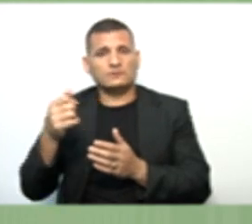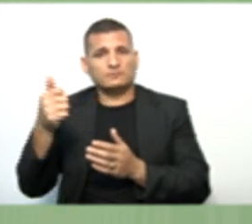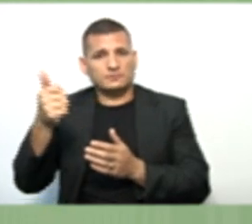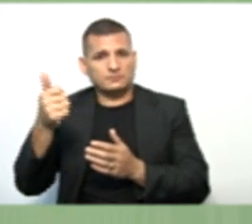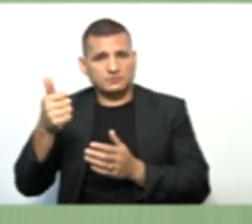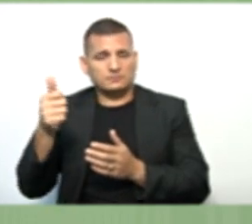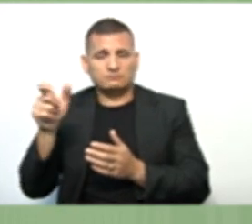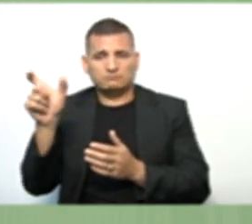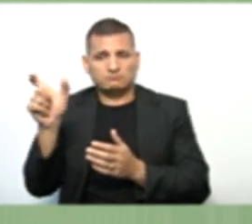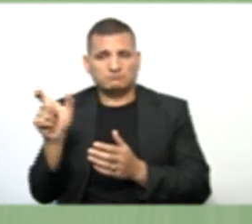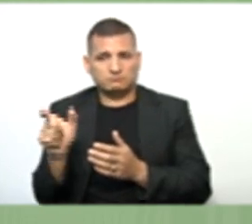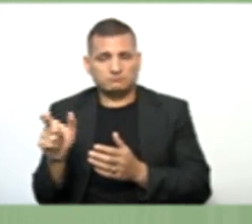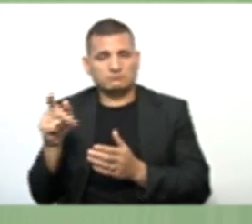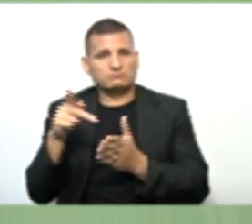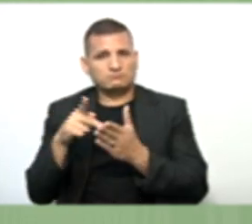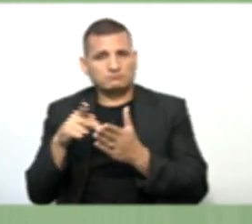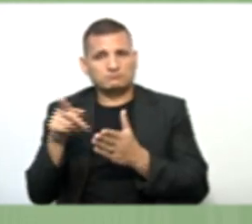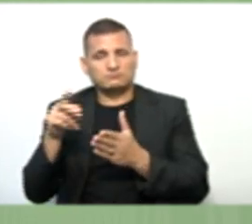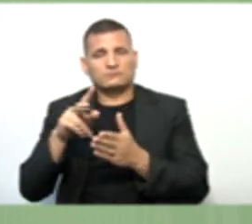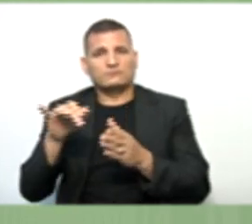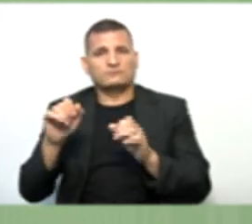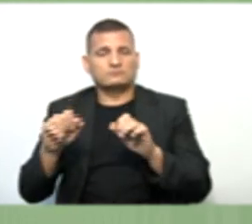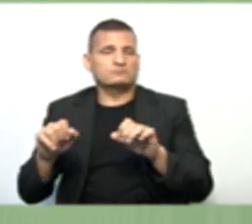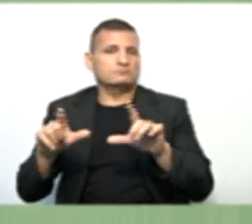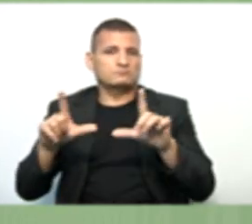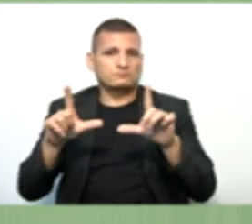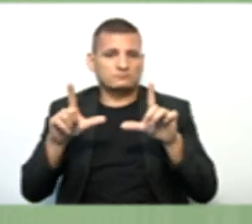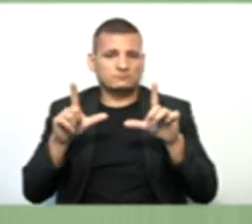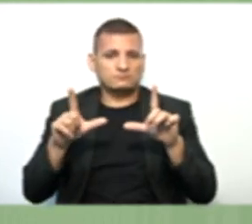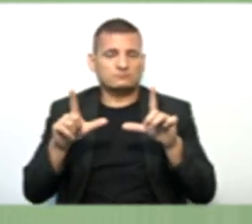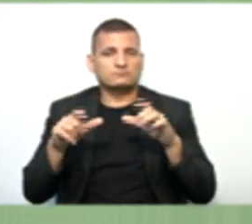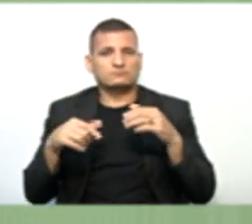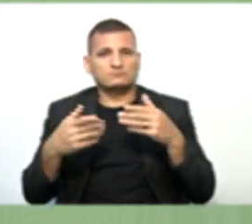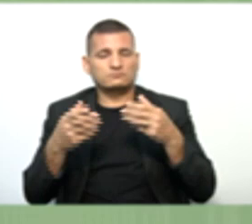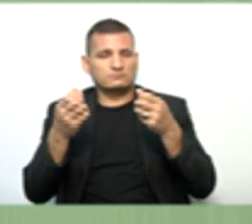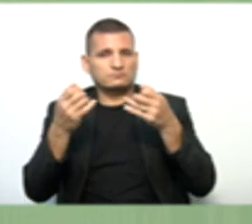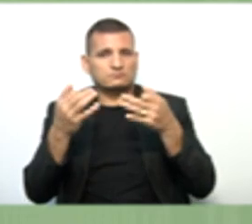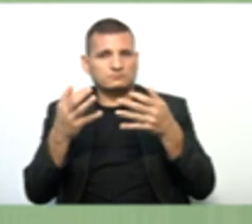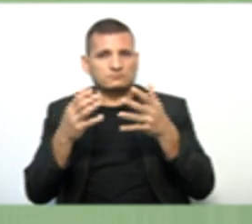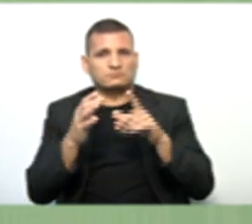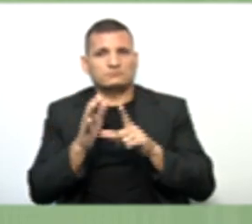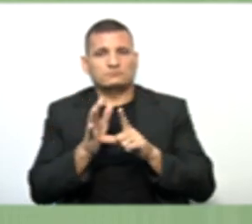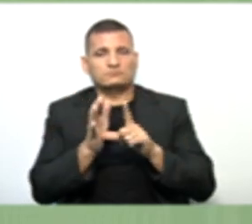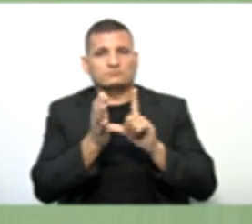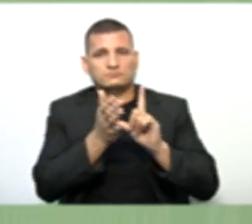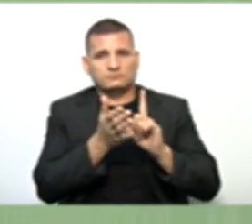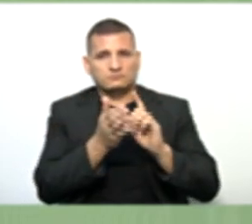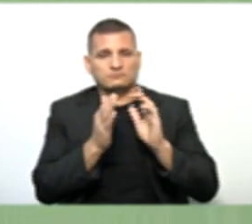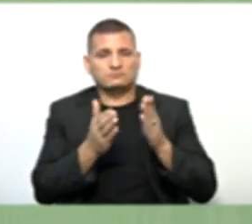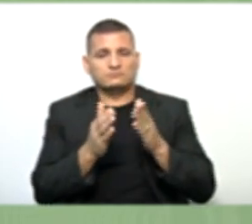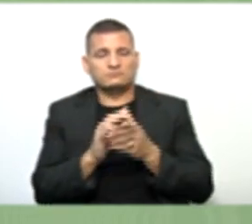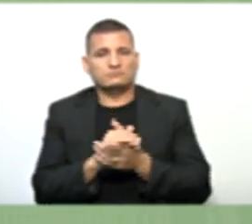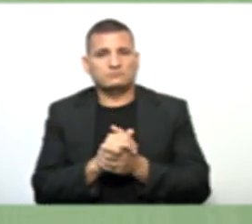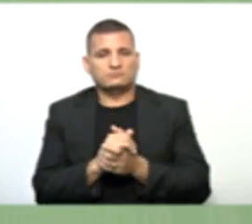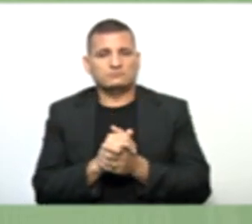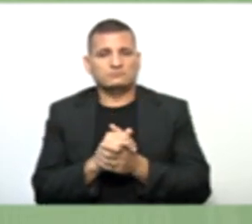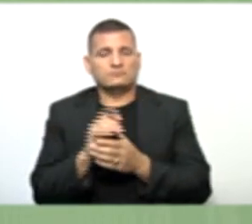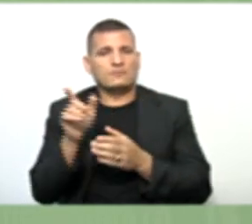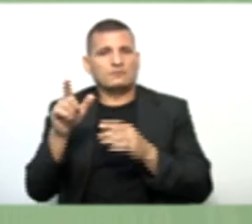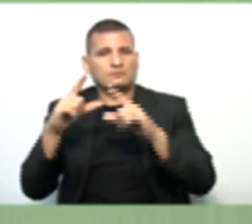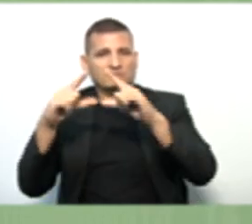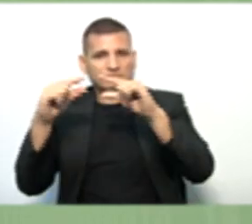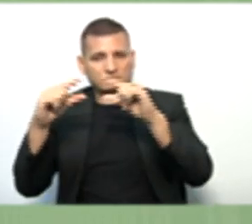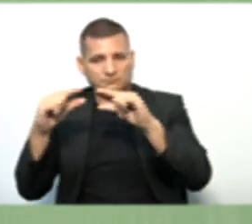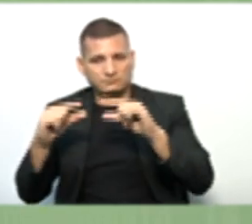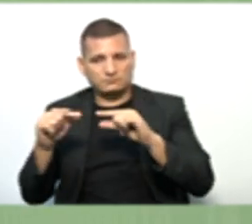lugar é a que vai ter os seus comandos executados. Então, como eu falei anteriormente, essas condições são